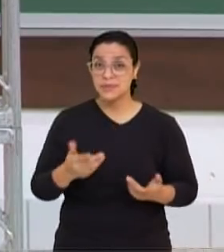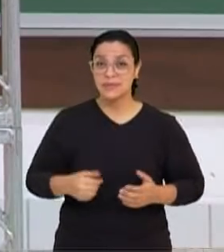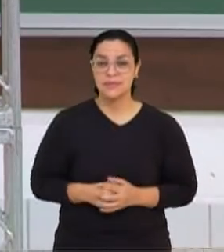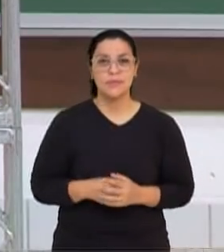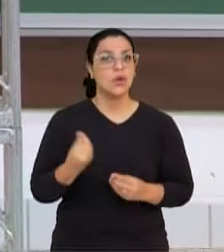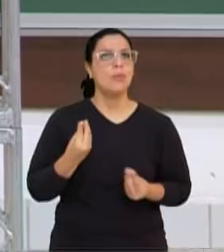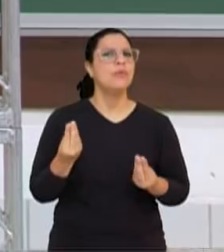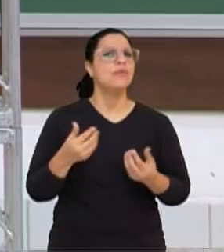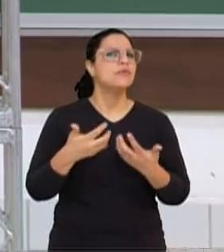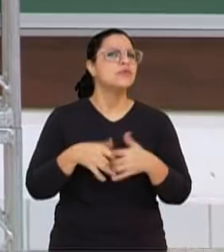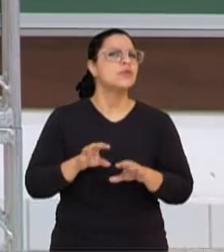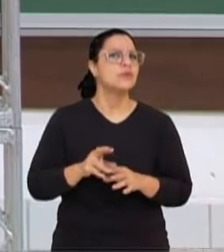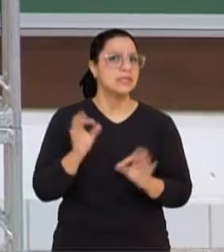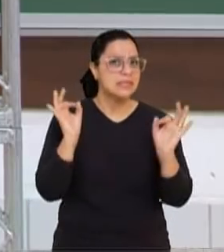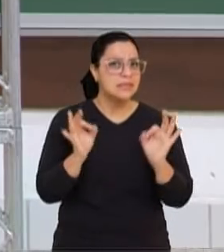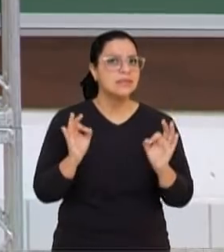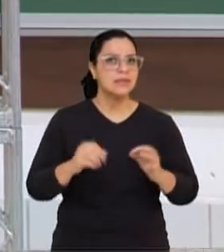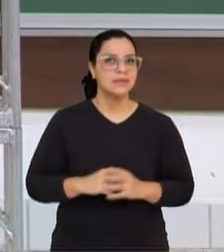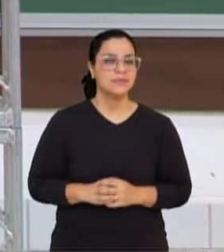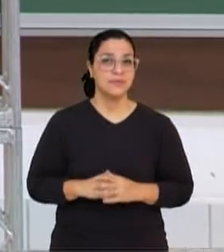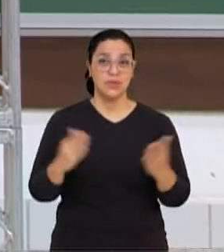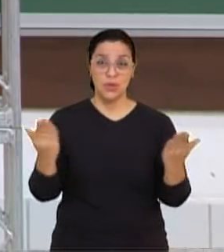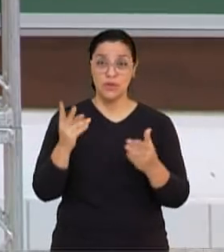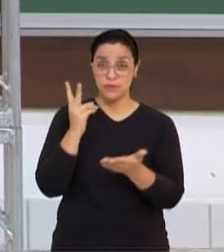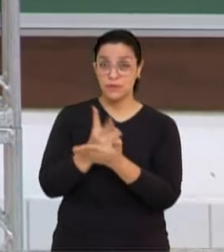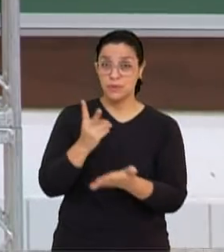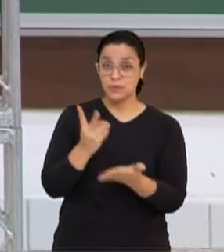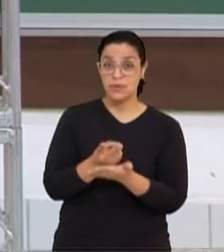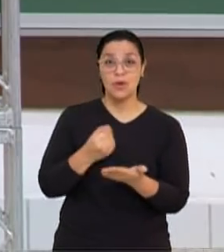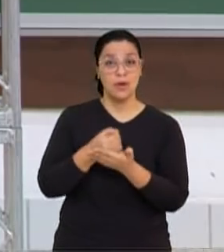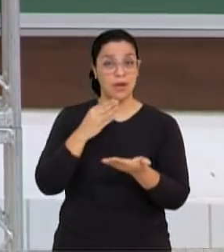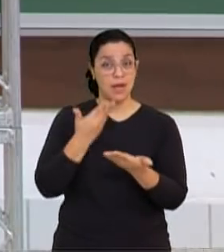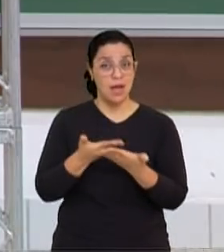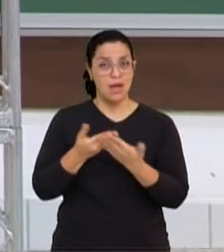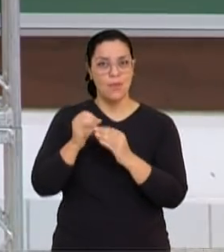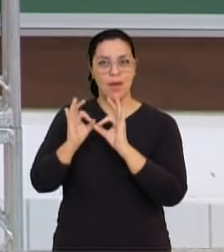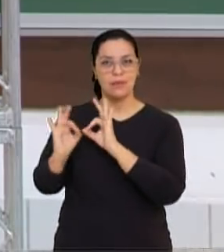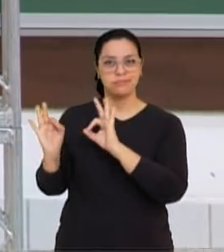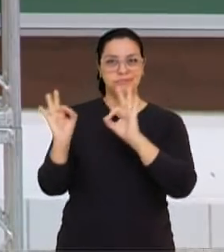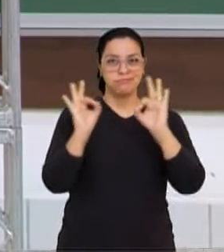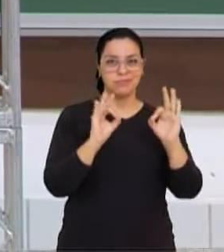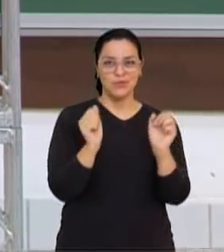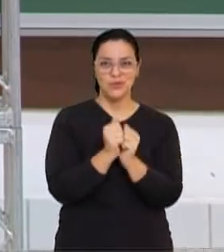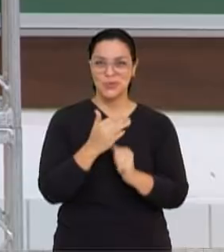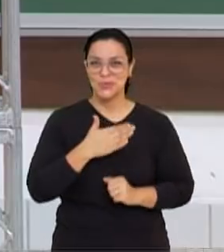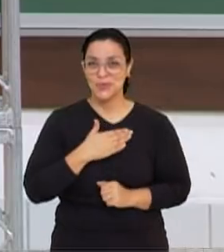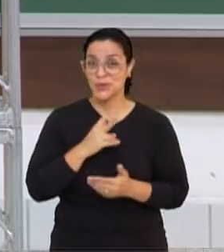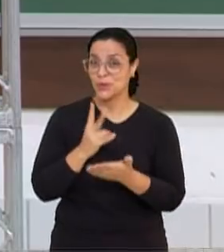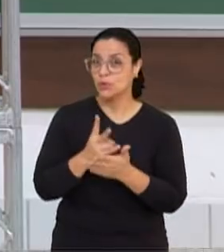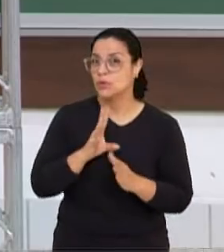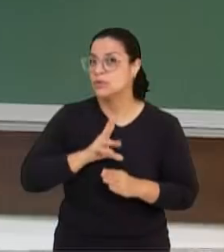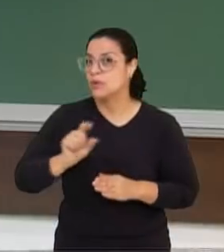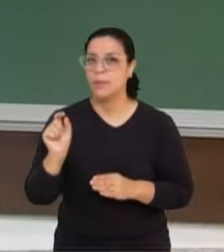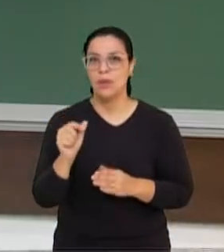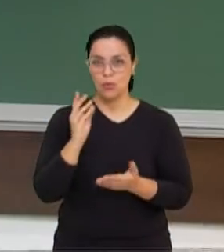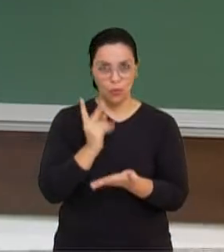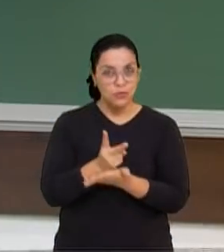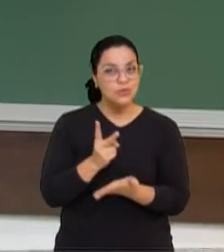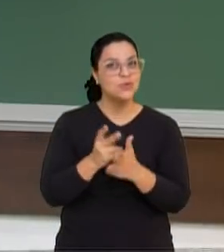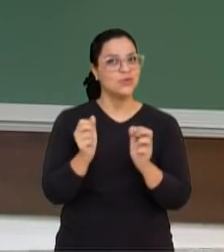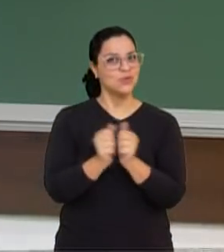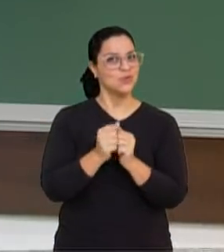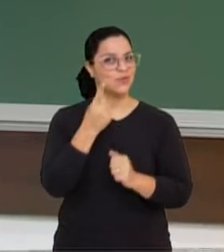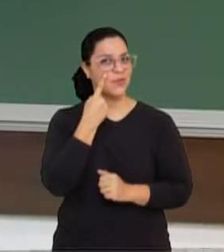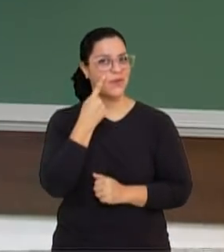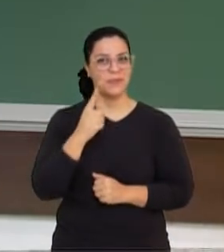pessoal? Como é que foi? Deu tudo certo? Então, vamos continuar aqui com a nossa aula. Acompanhe aqui com a professora. Continua aqui, hein? Então,